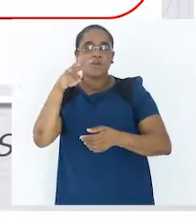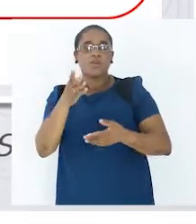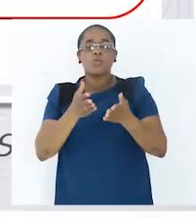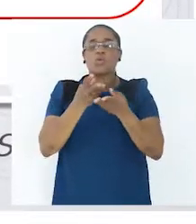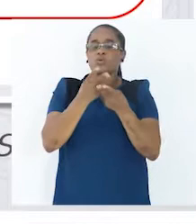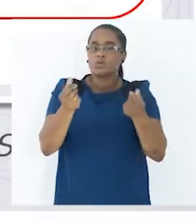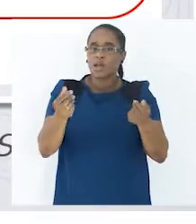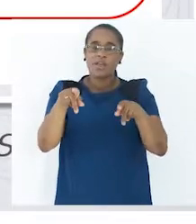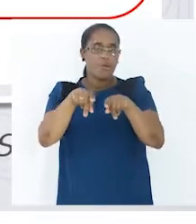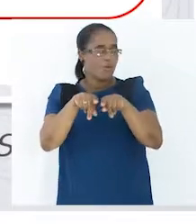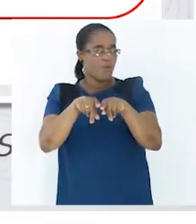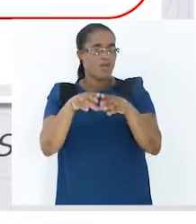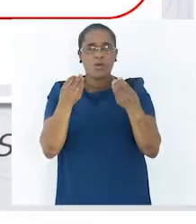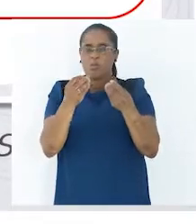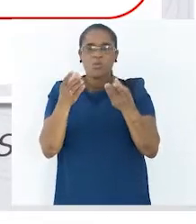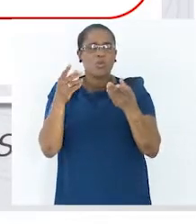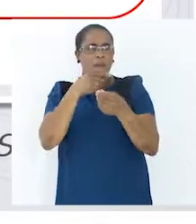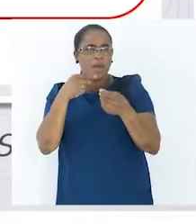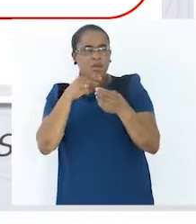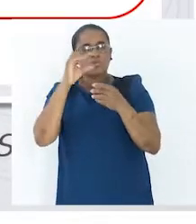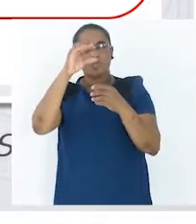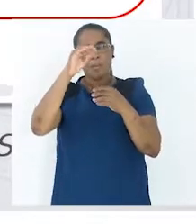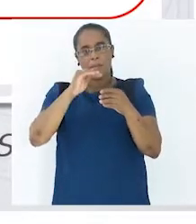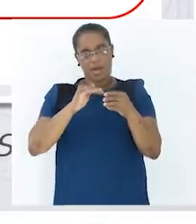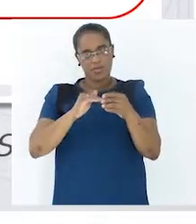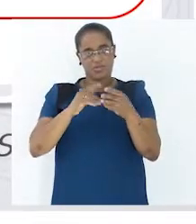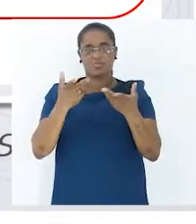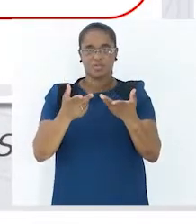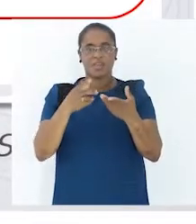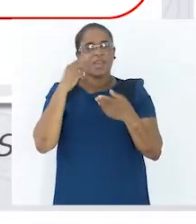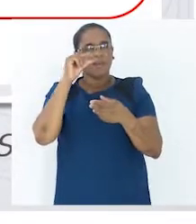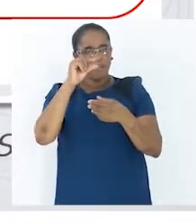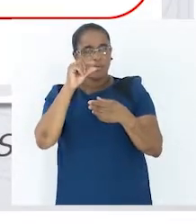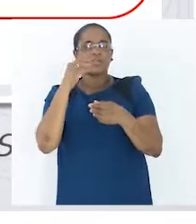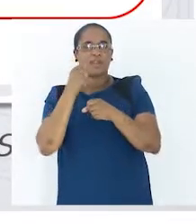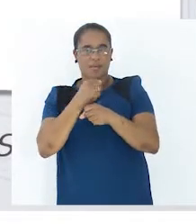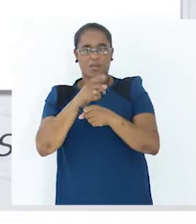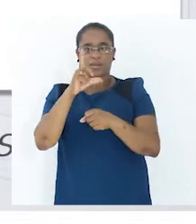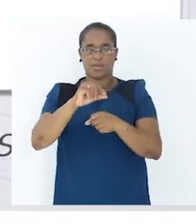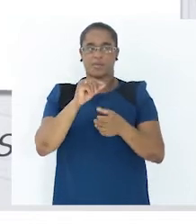é igual, com muito menos passos e, por isso, com muito menos trabalho.